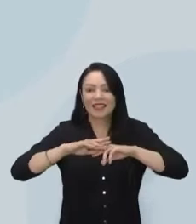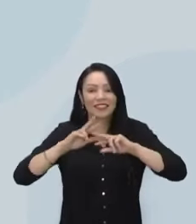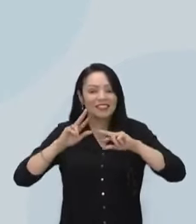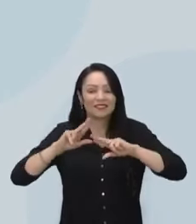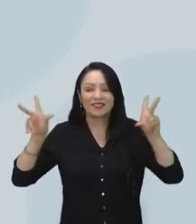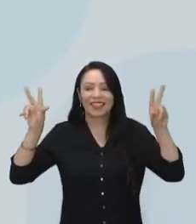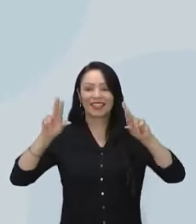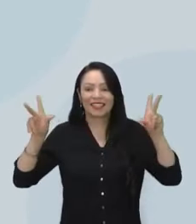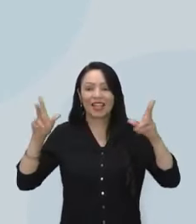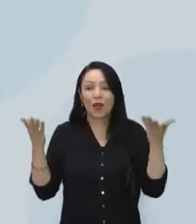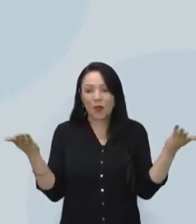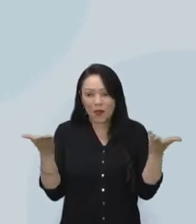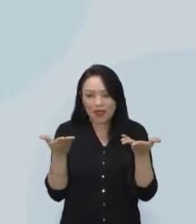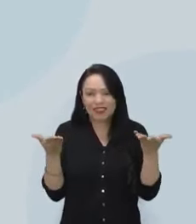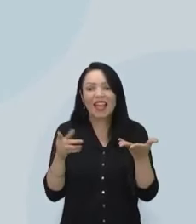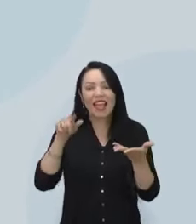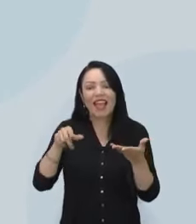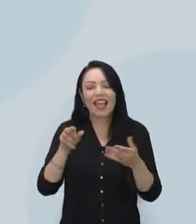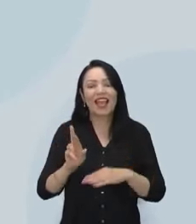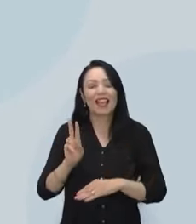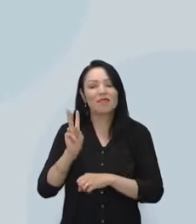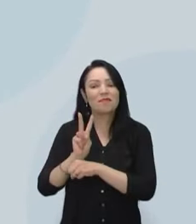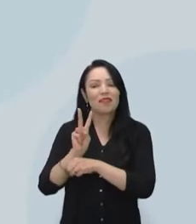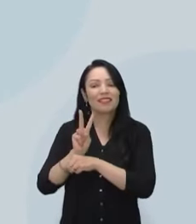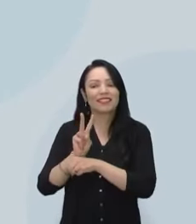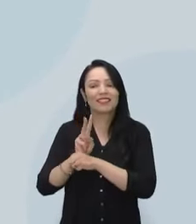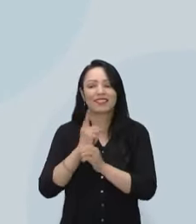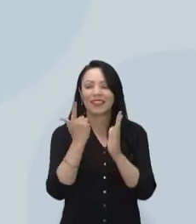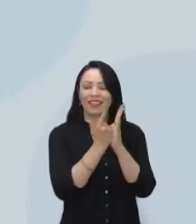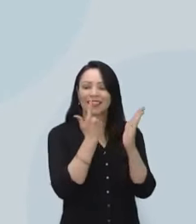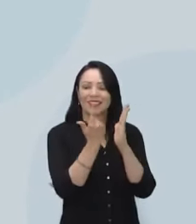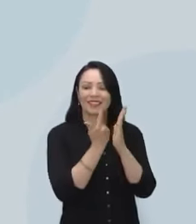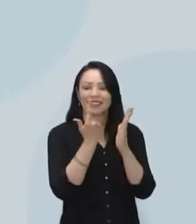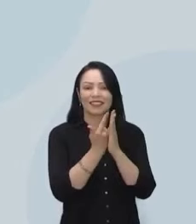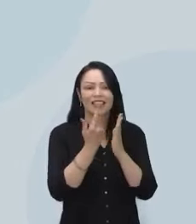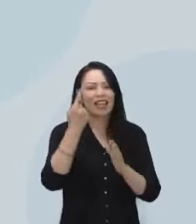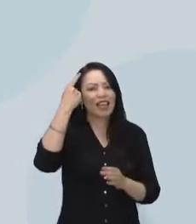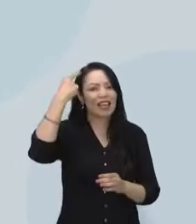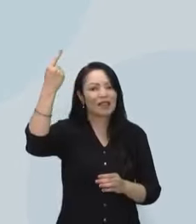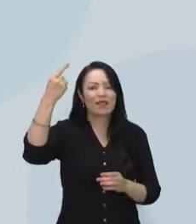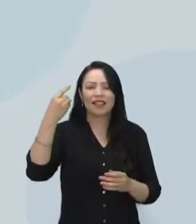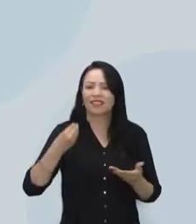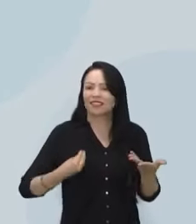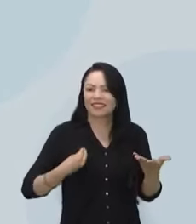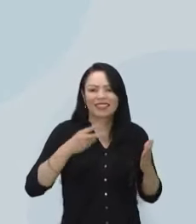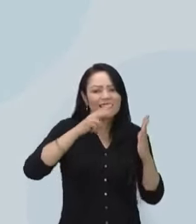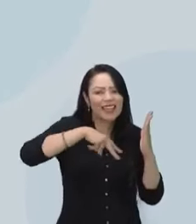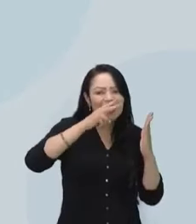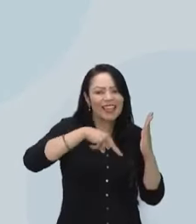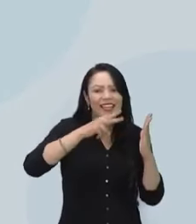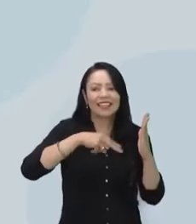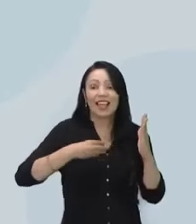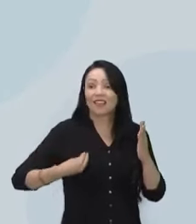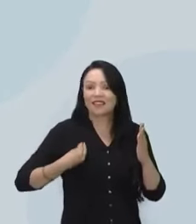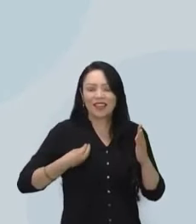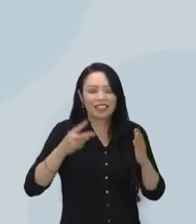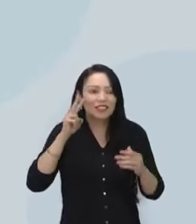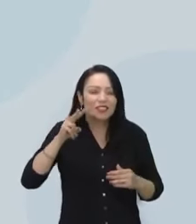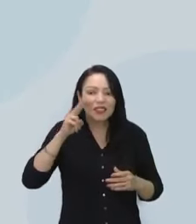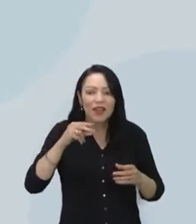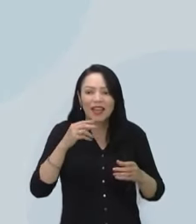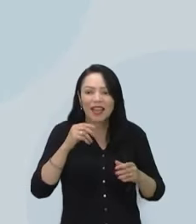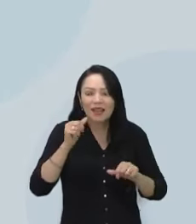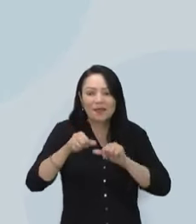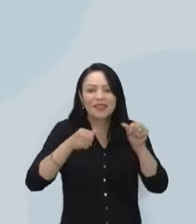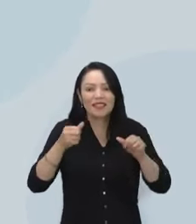maior defensor e protetor dos livros. Lendo, dá vida a todas as histórias, não deixa nada esquecido, e